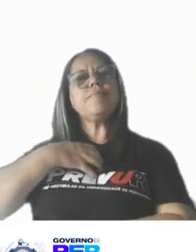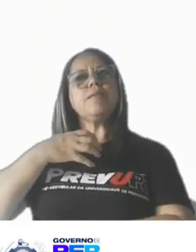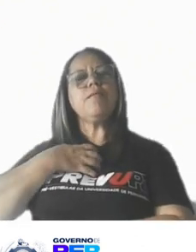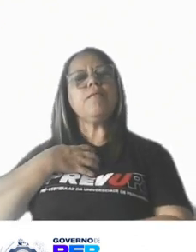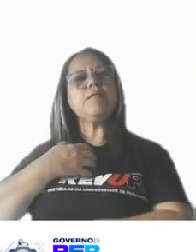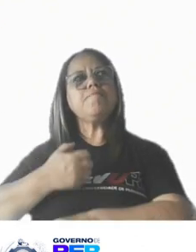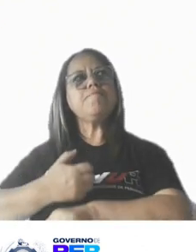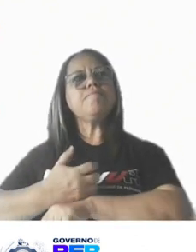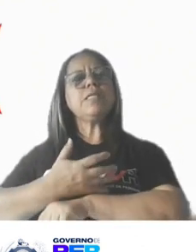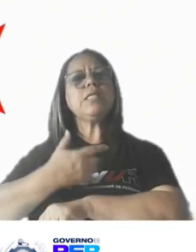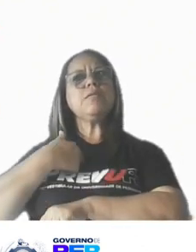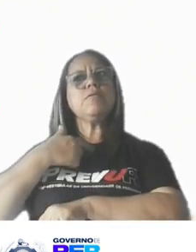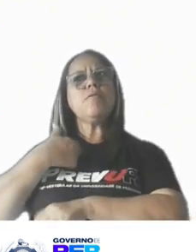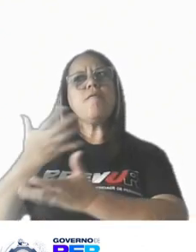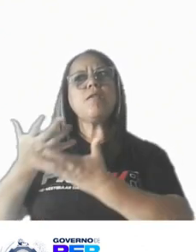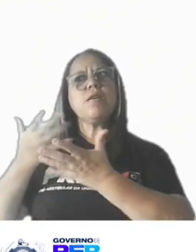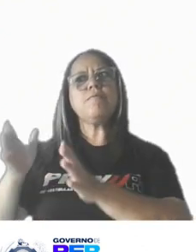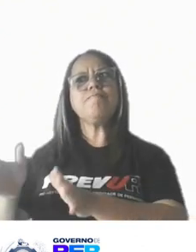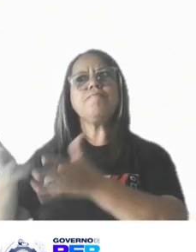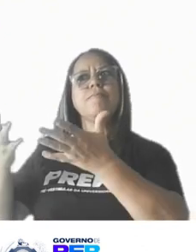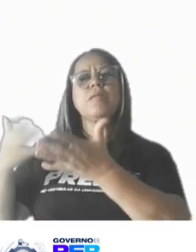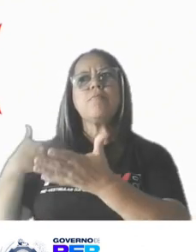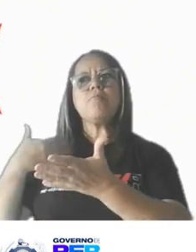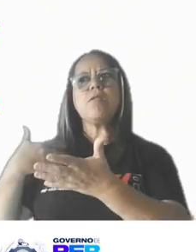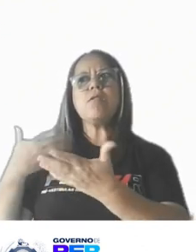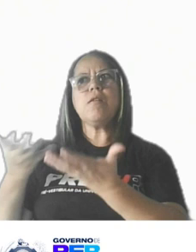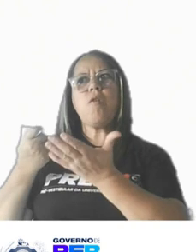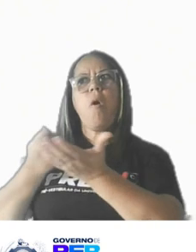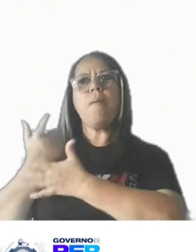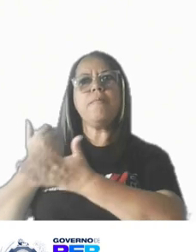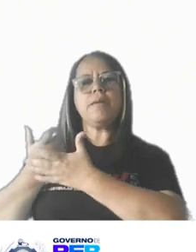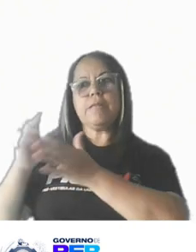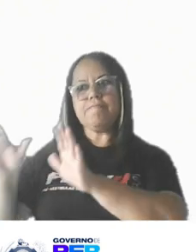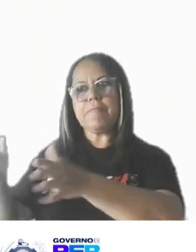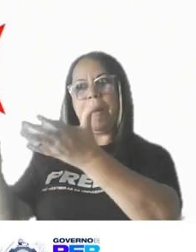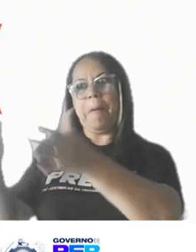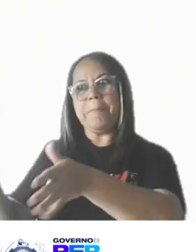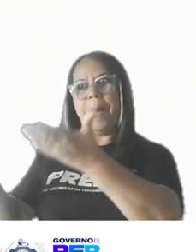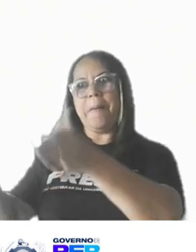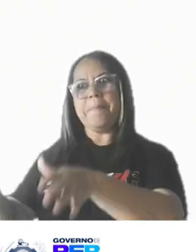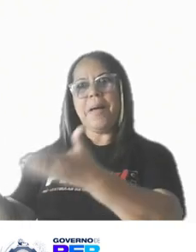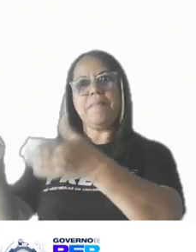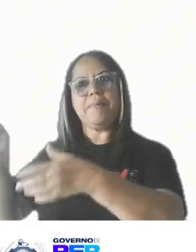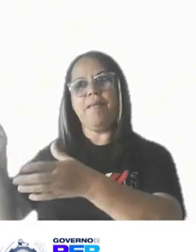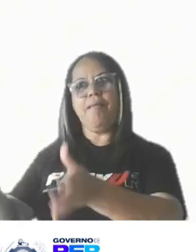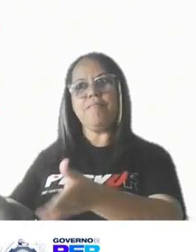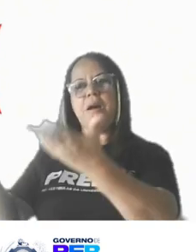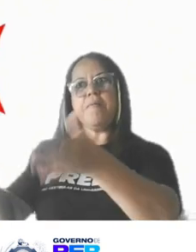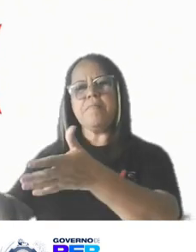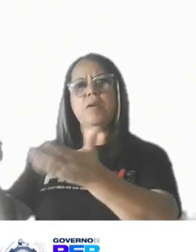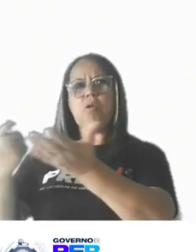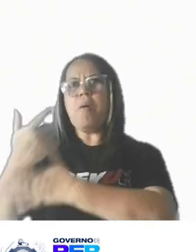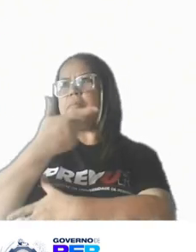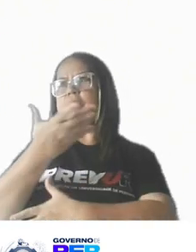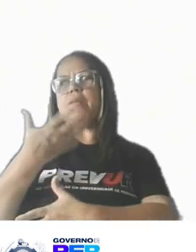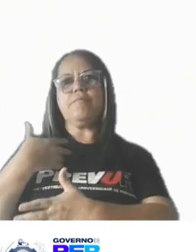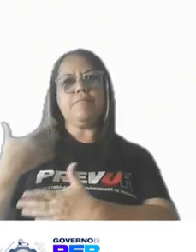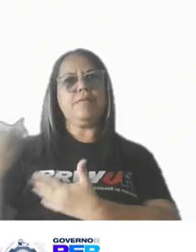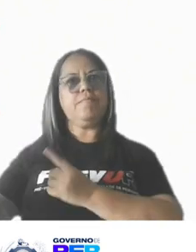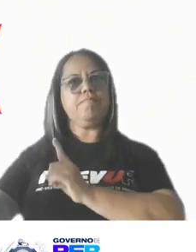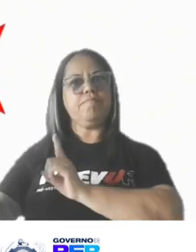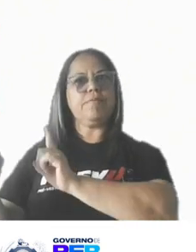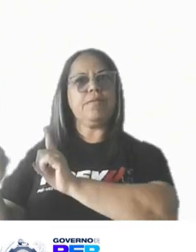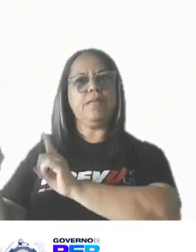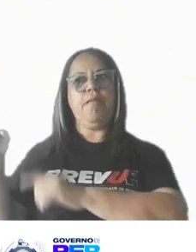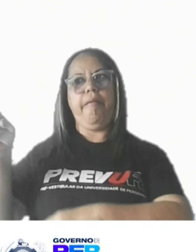o receptor, vai estar adquirir aquele produto, já que simula aí essa intimidade com o receptor